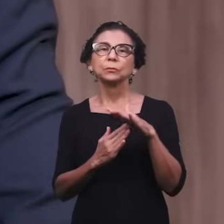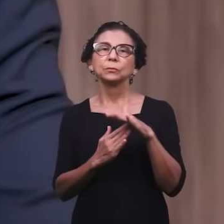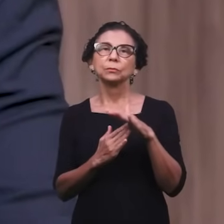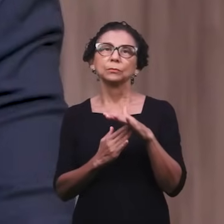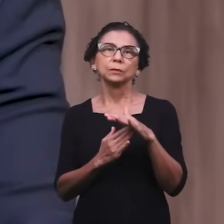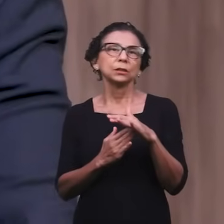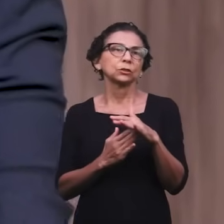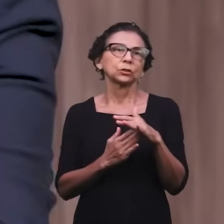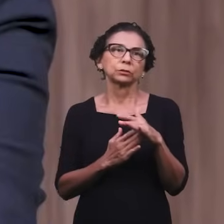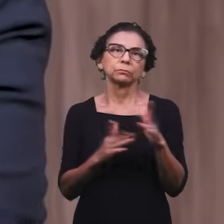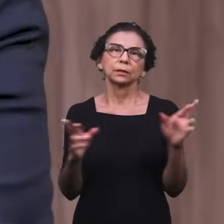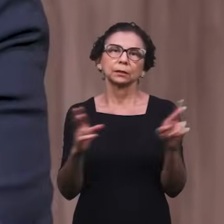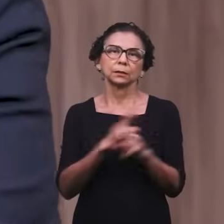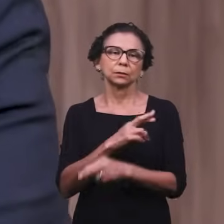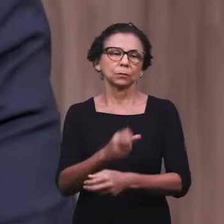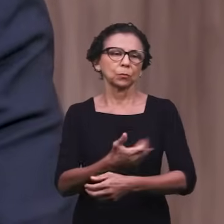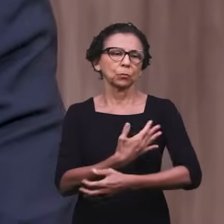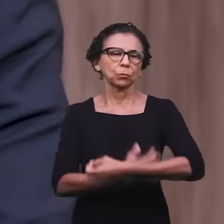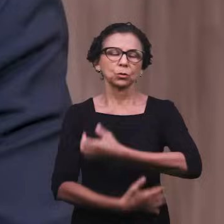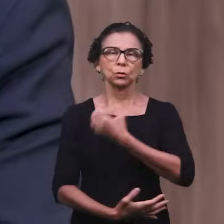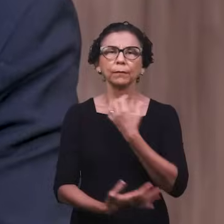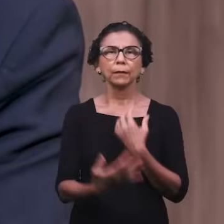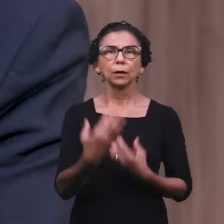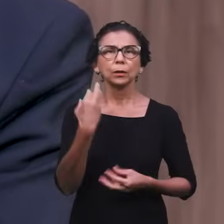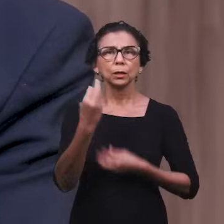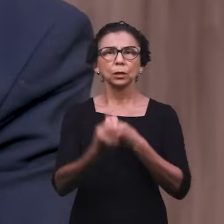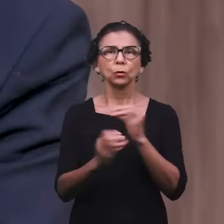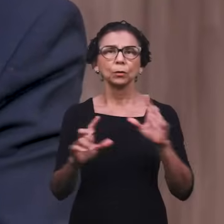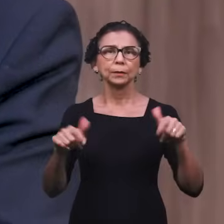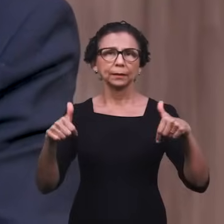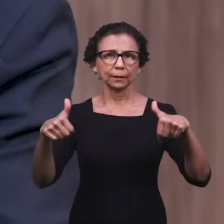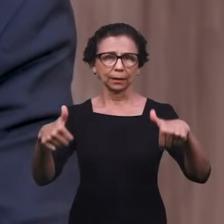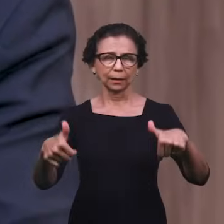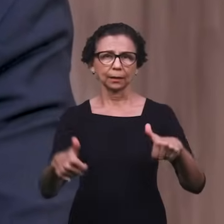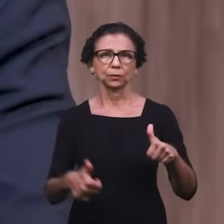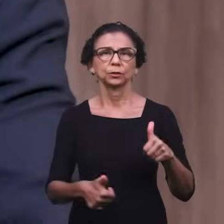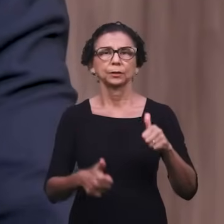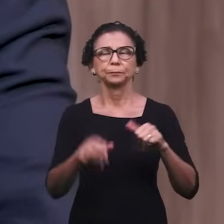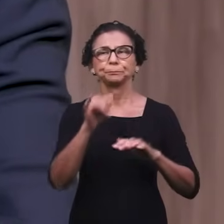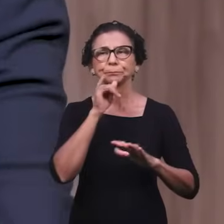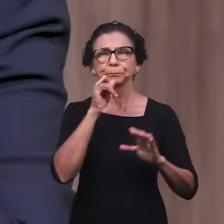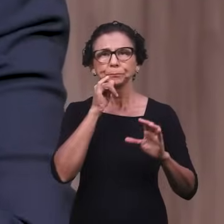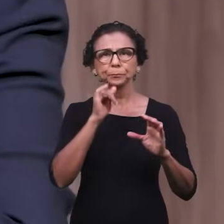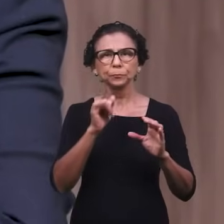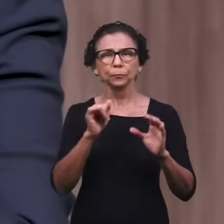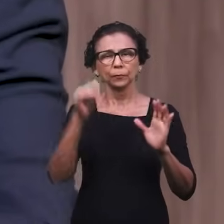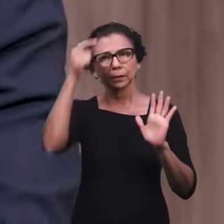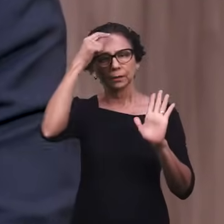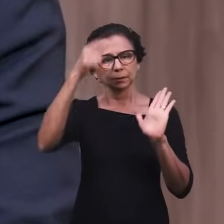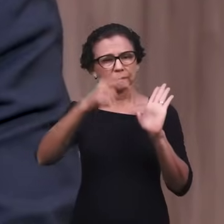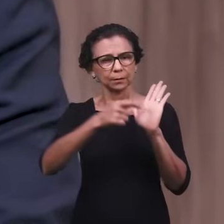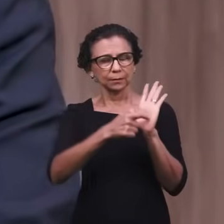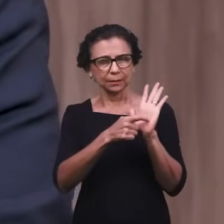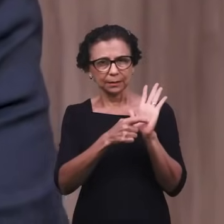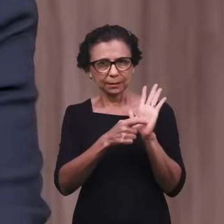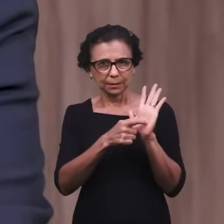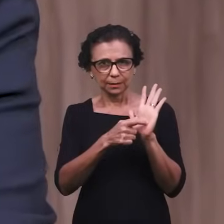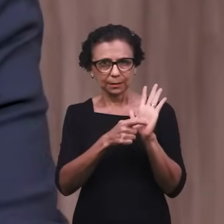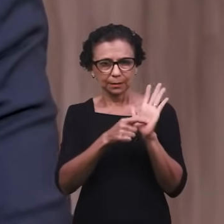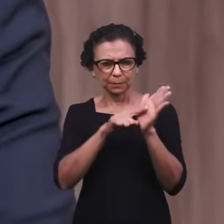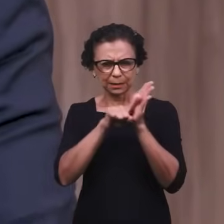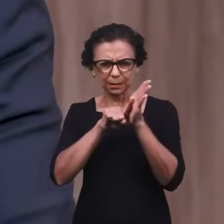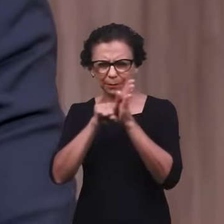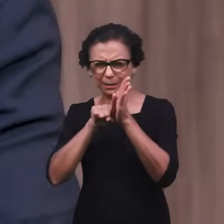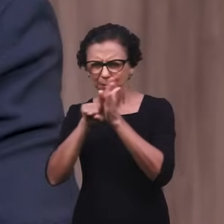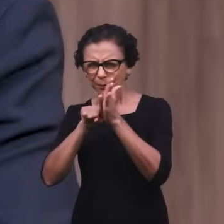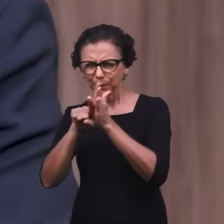que são passadas para ela. Sim, é a base de dados que tecnicamente nós chamamos de corpos, né? Você pega uma base imensa de dados e